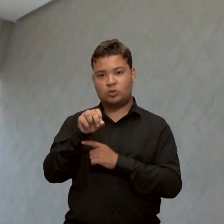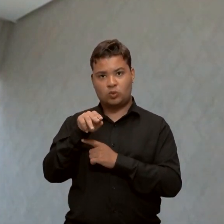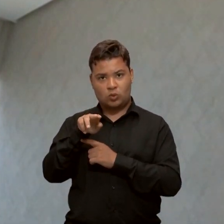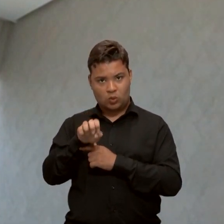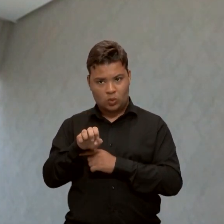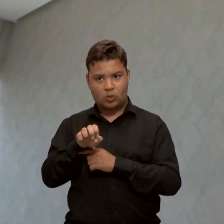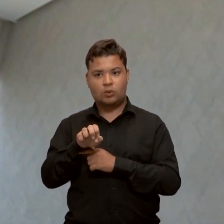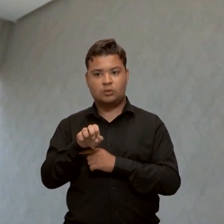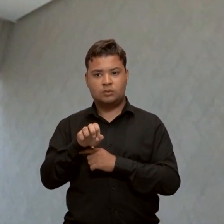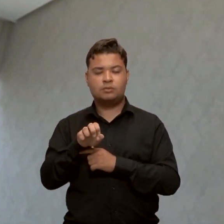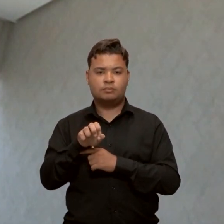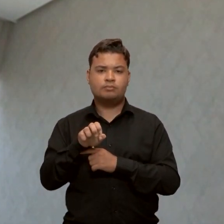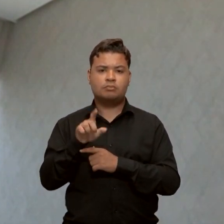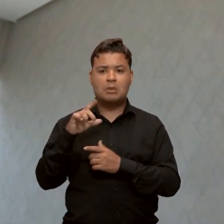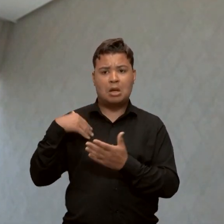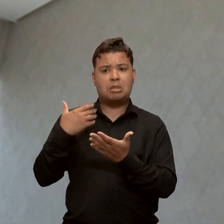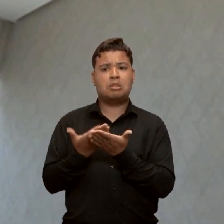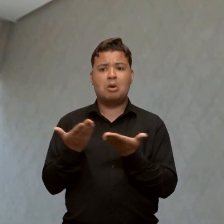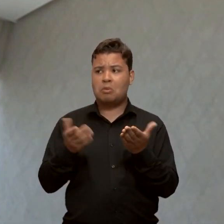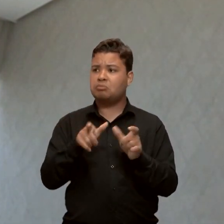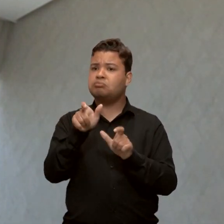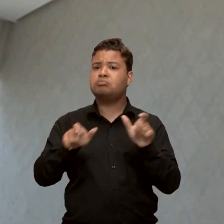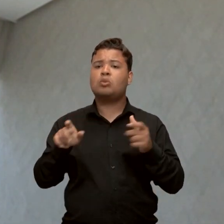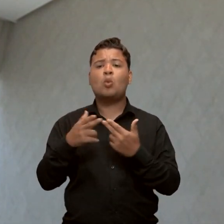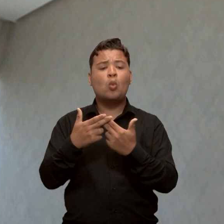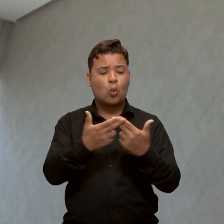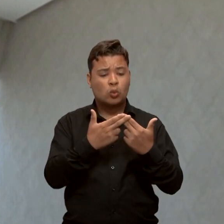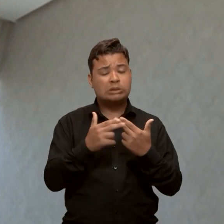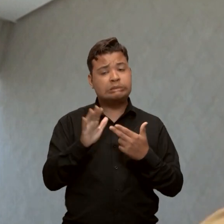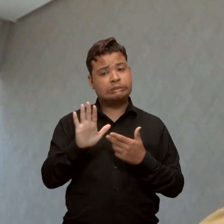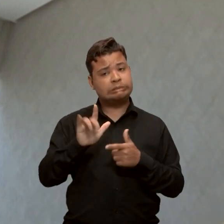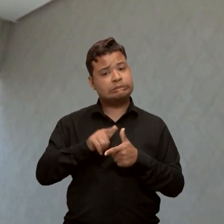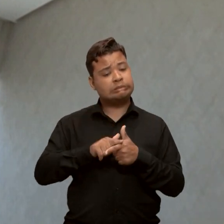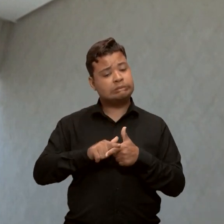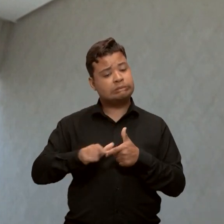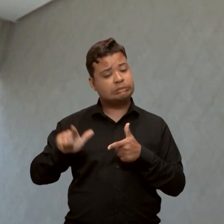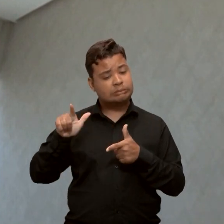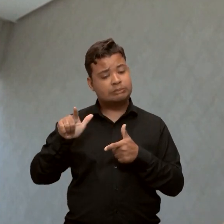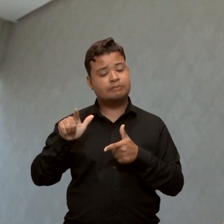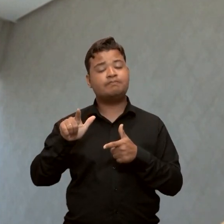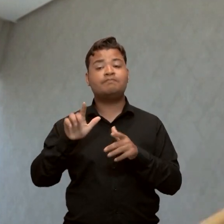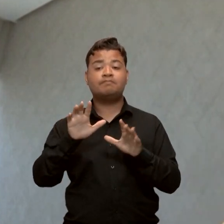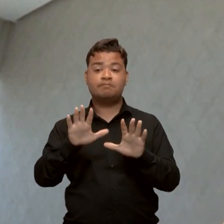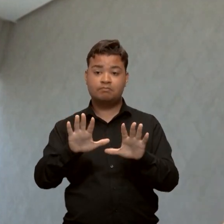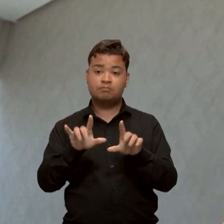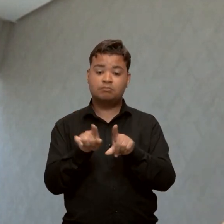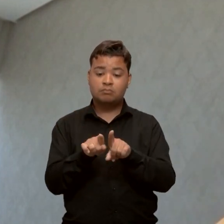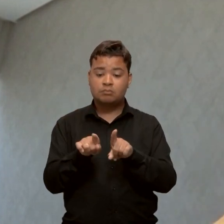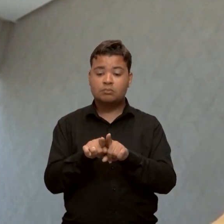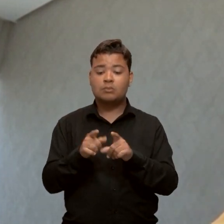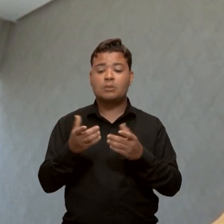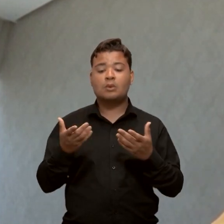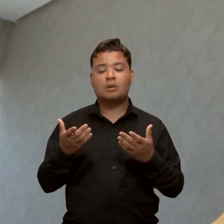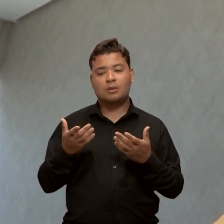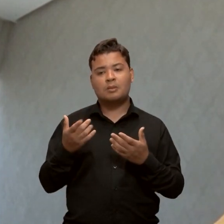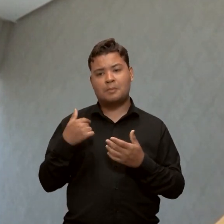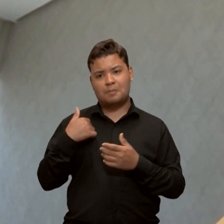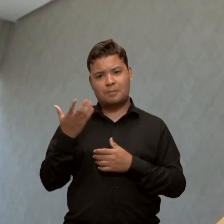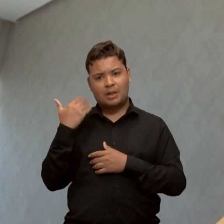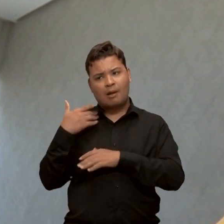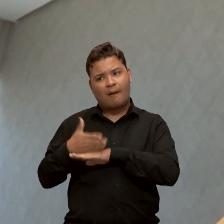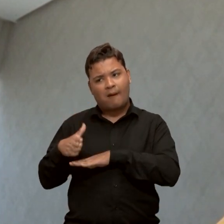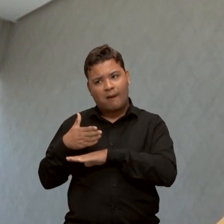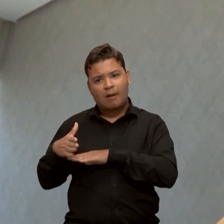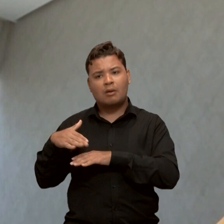que ainda tem gente que utiliza, mas é um problema. E agora nós passamos a utilizar ácido hialurônico, desde a minha época de residência a